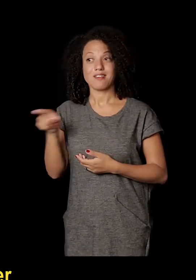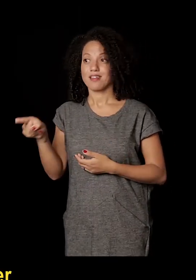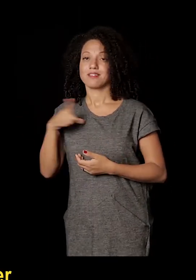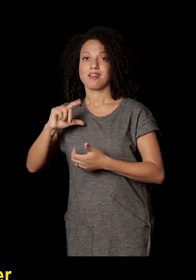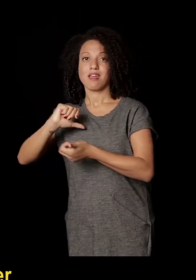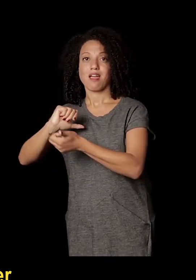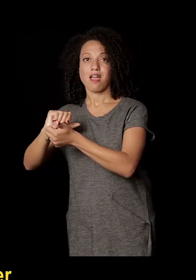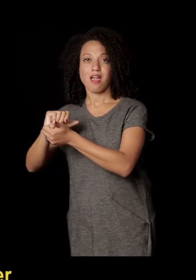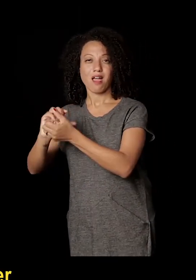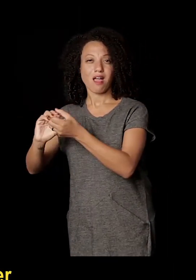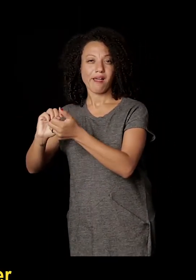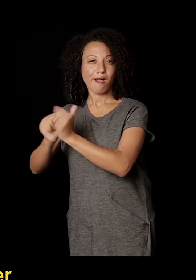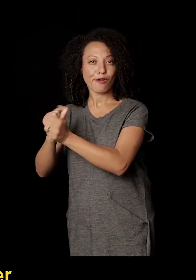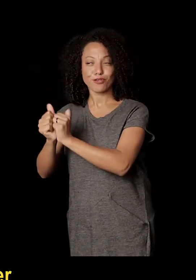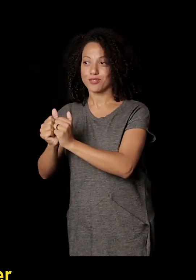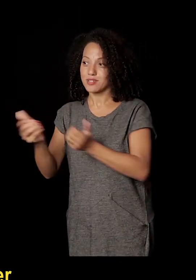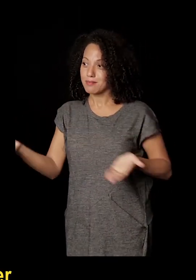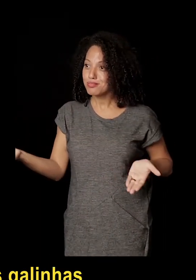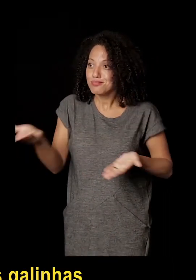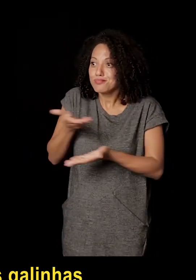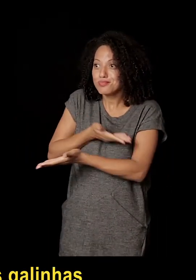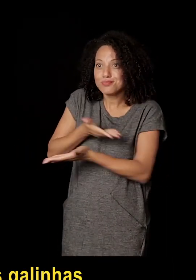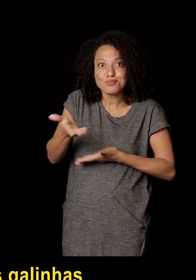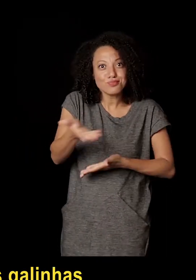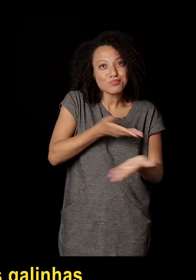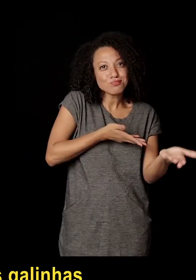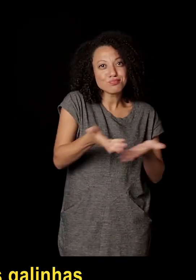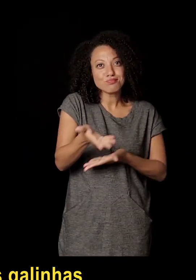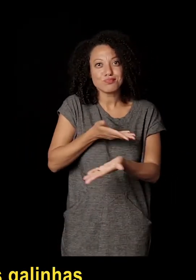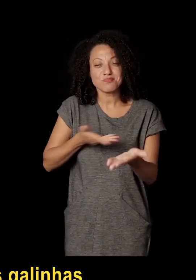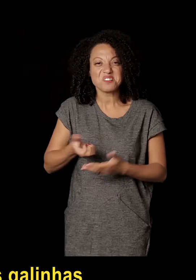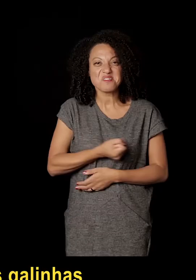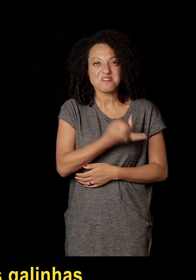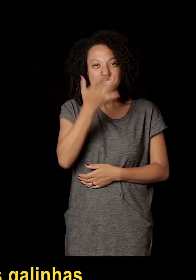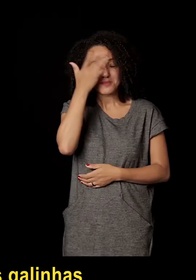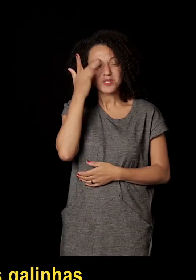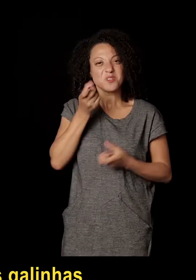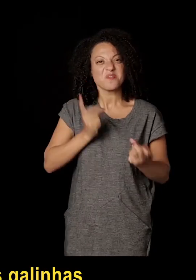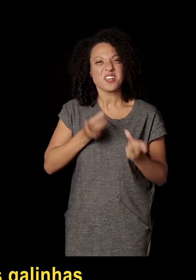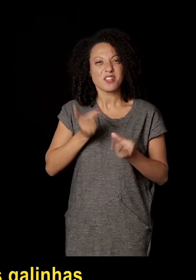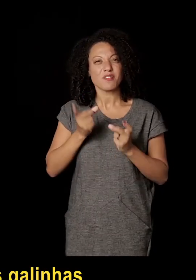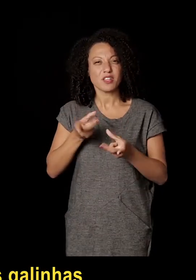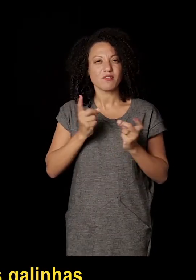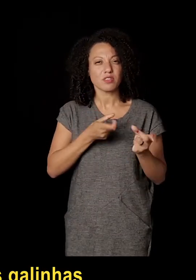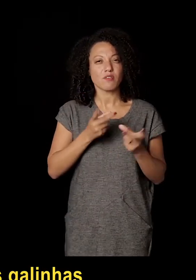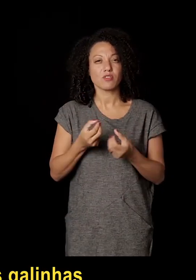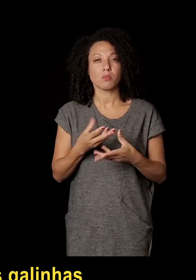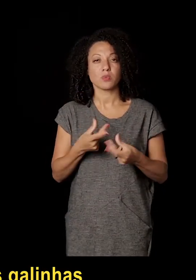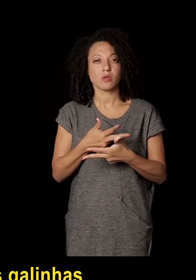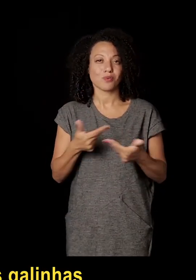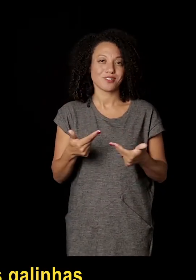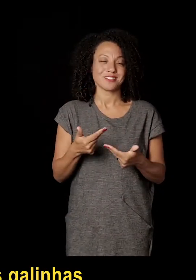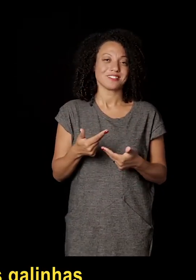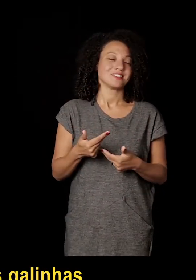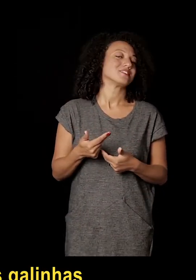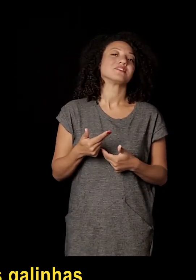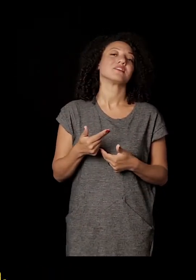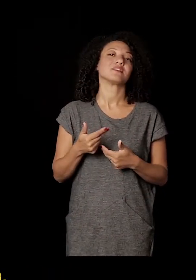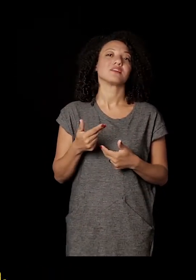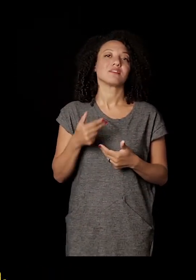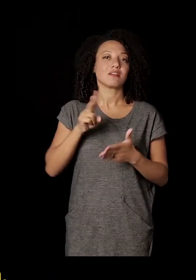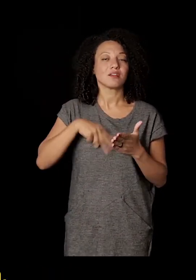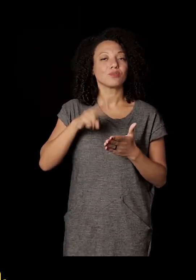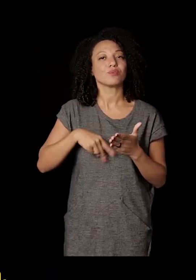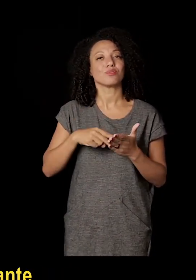para casa. Né? Então muita gente vendeu boas galinhas nos últimos anos na leitura de portfólio do PhotoFest